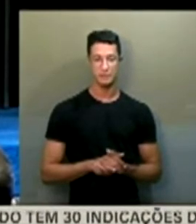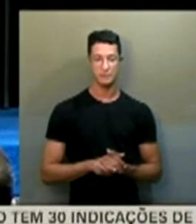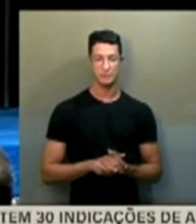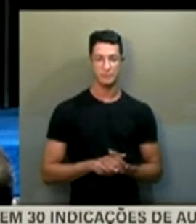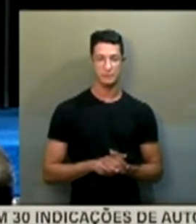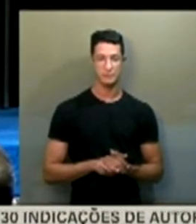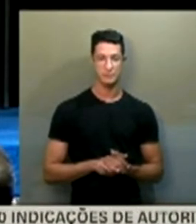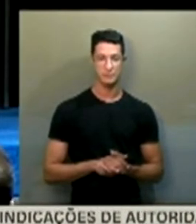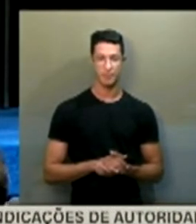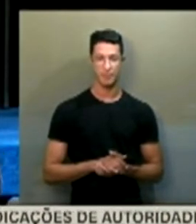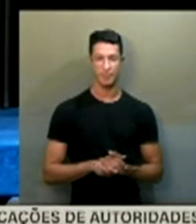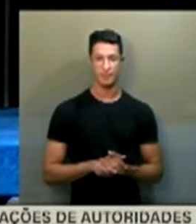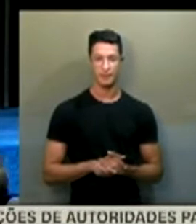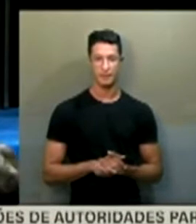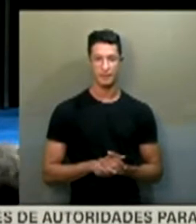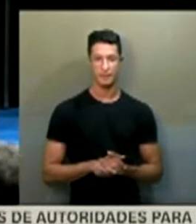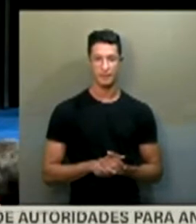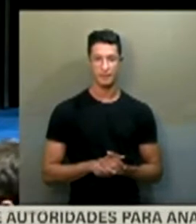Vamos deixar.